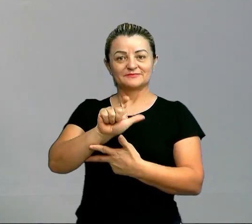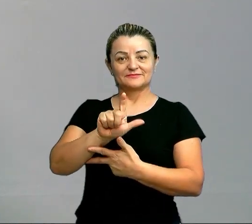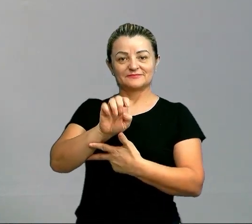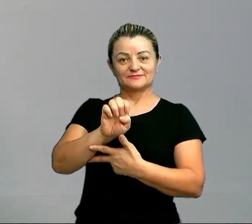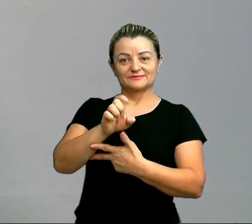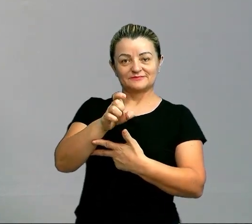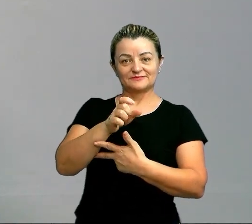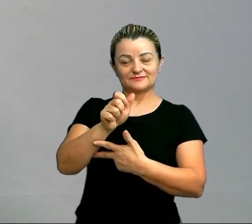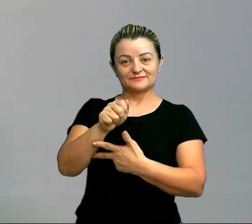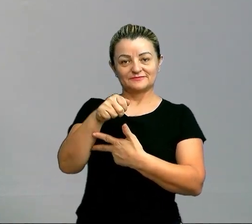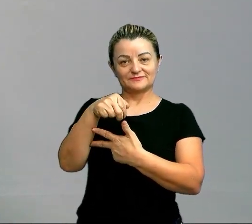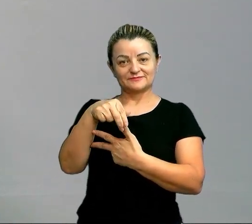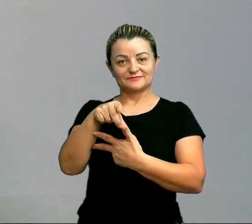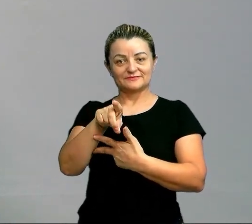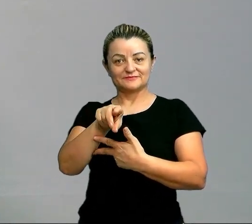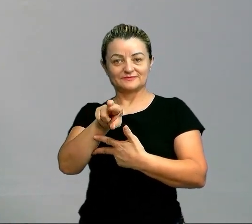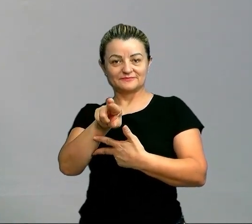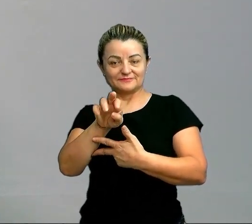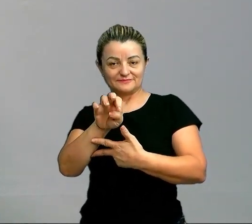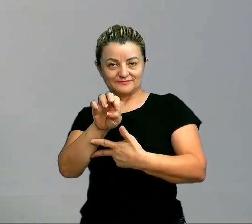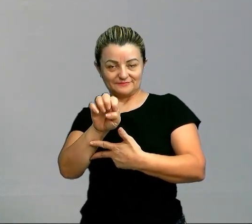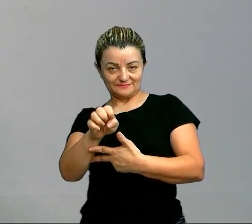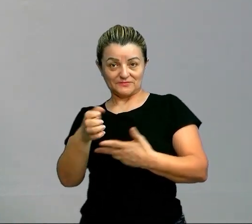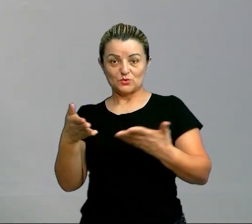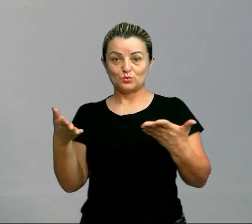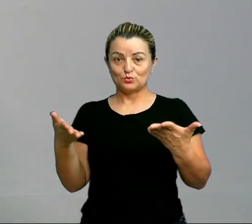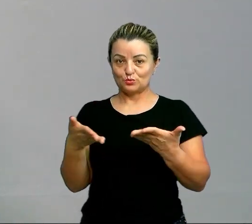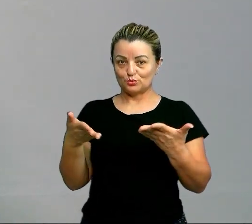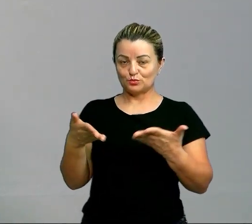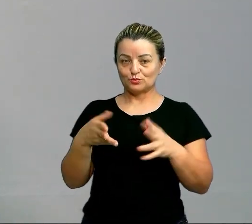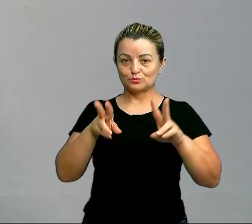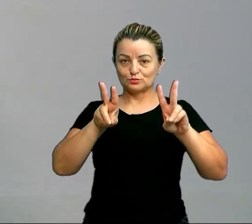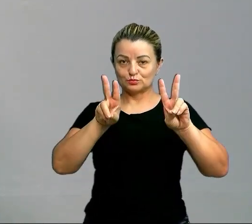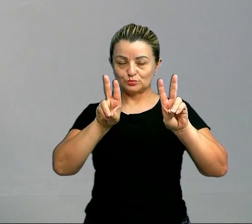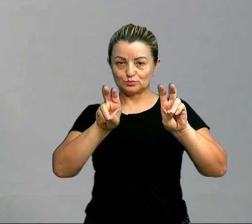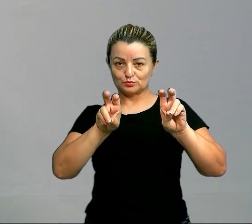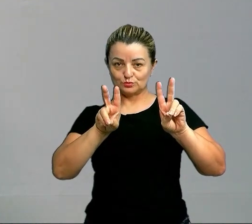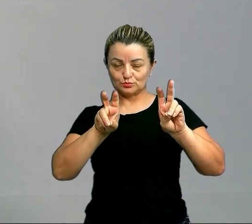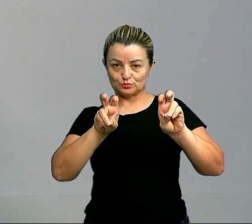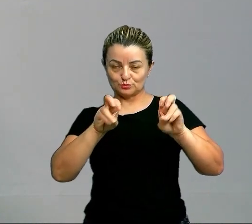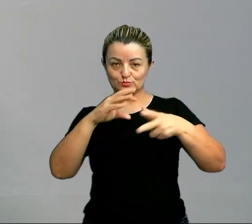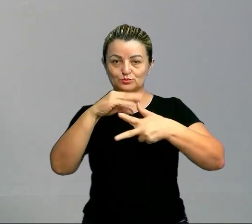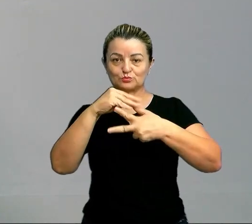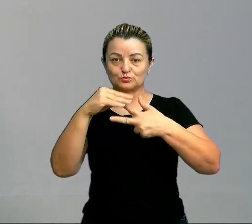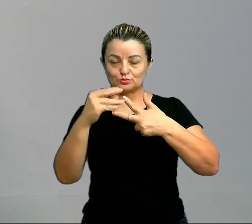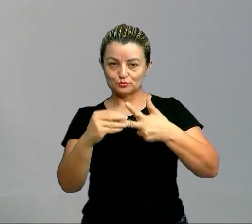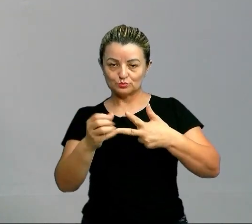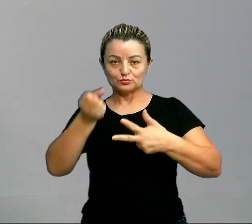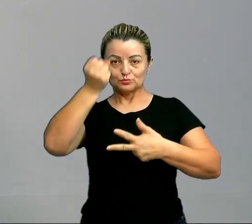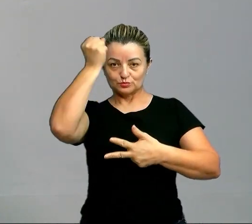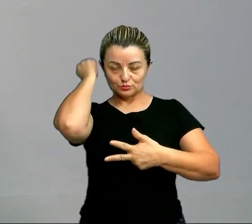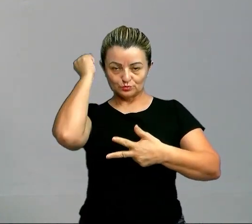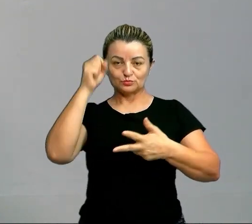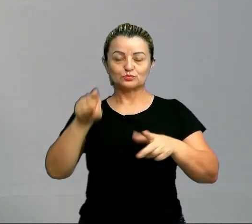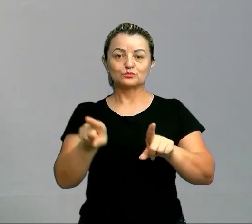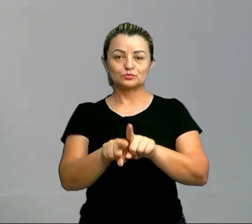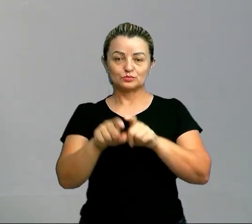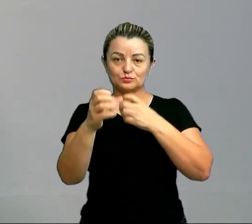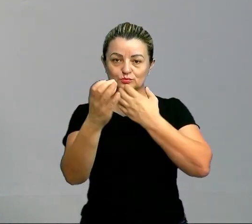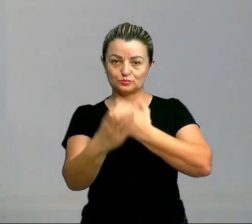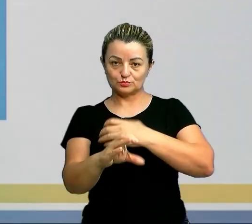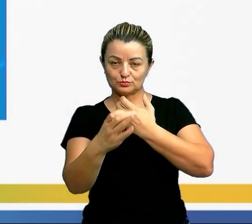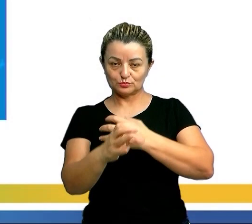Geografia, e hoje nós vamos falar sobre um assunto que é bastante recorrente nos ENEMs, nos vestibulares e nos concursos, que são os